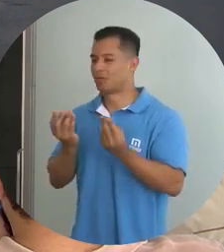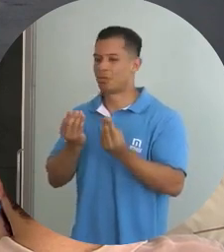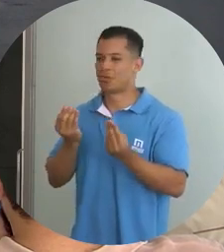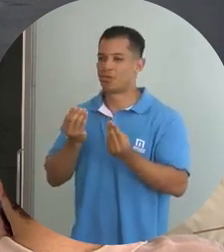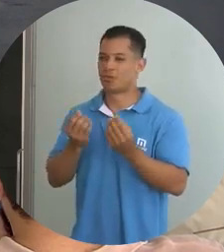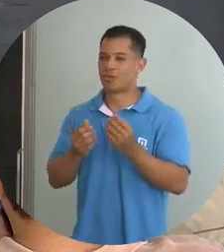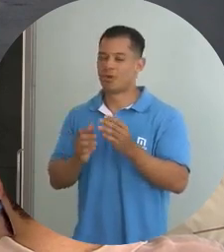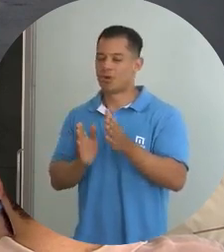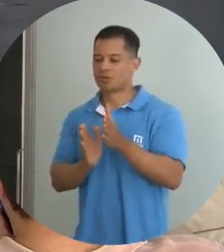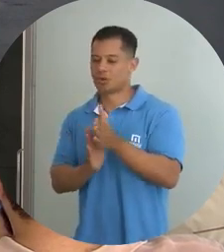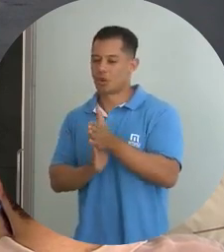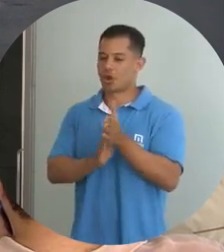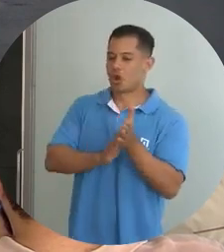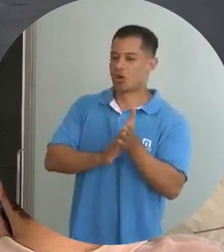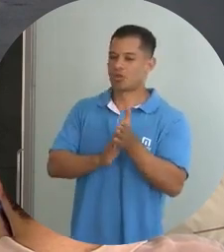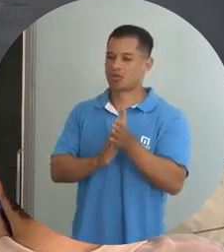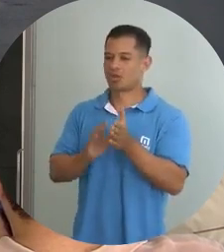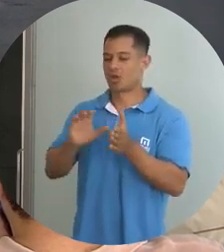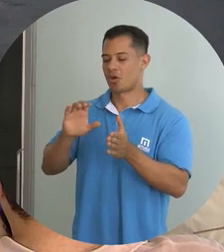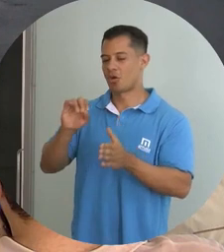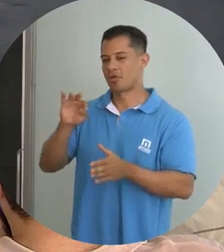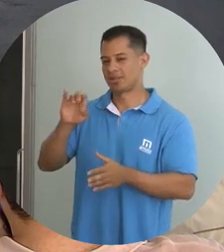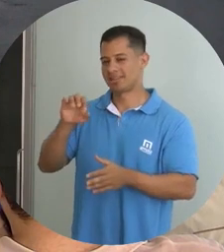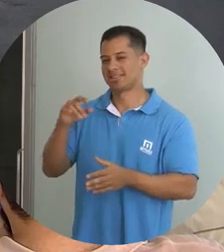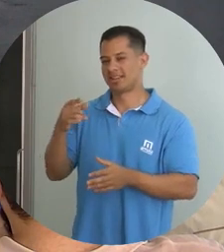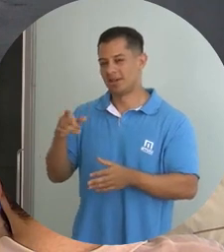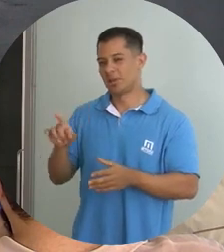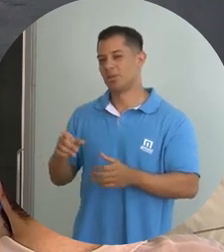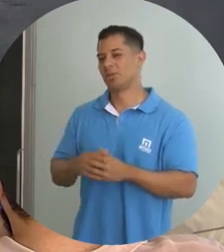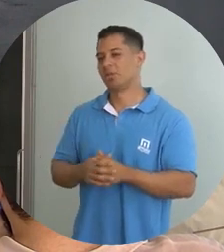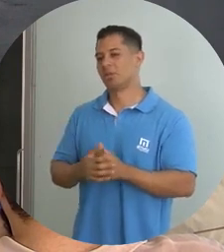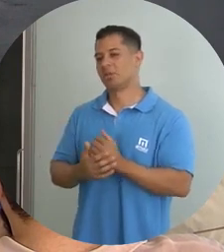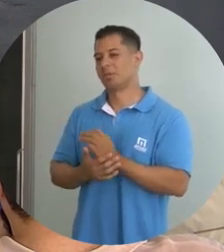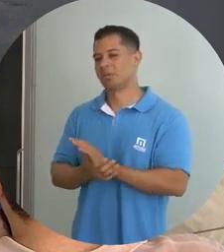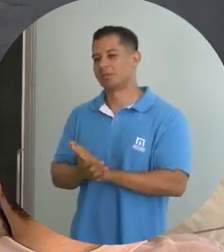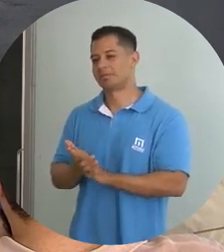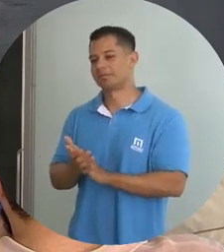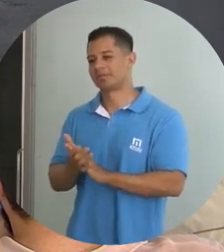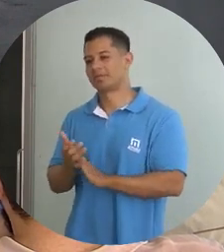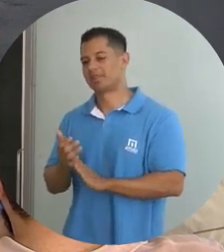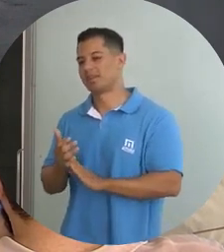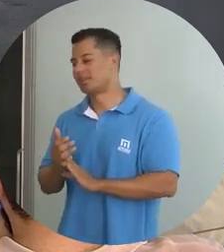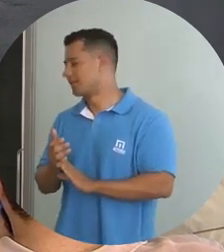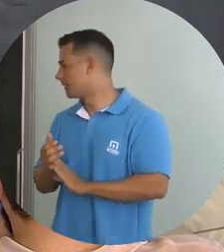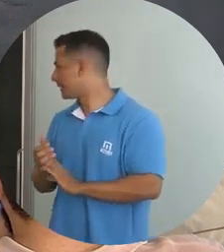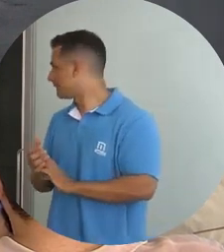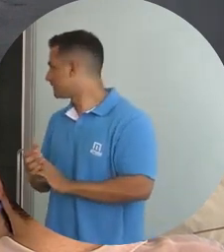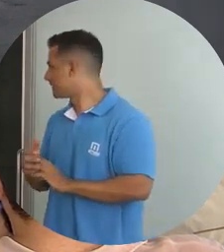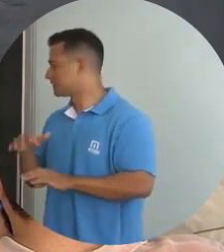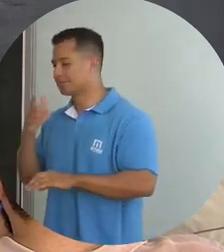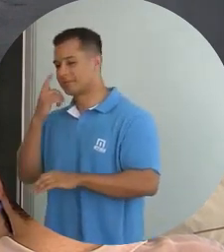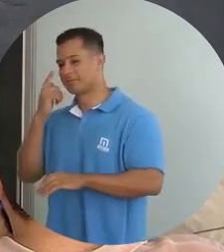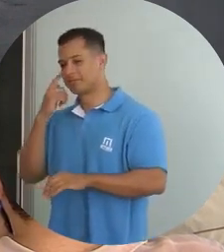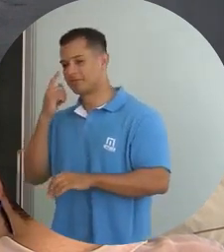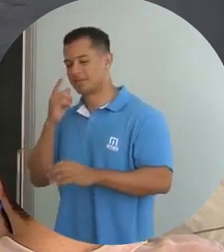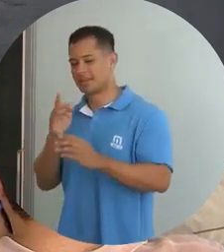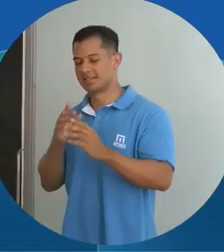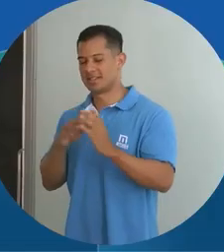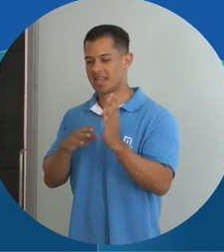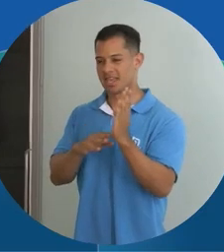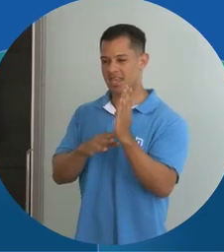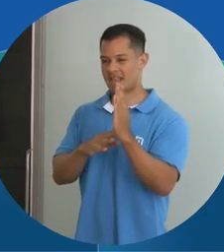contenção, né? Exemplos de estacas cravadas, a gente vê as inclinações leves aqui das estacas,